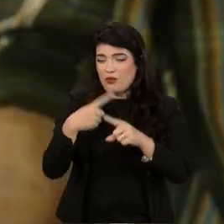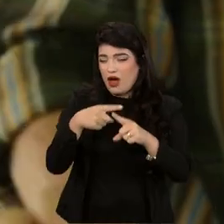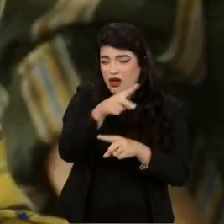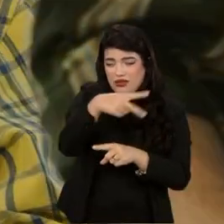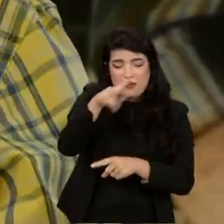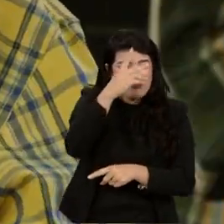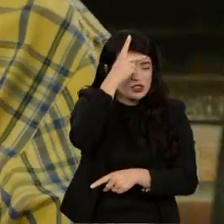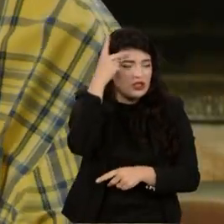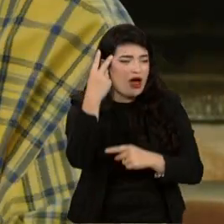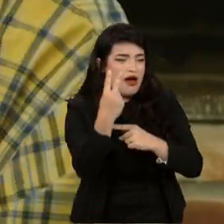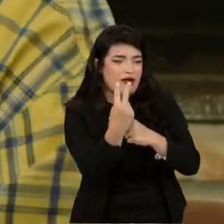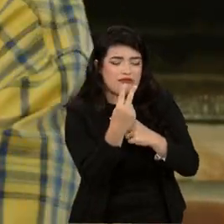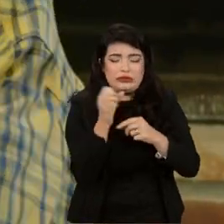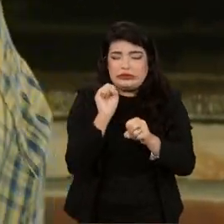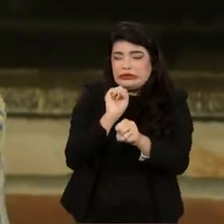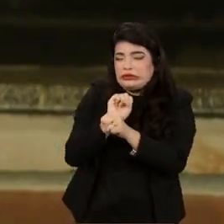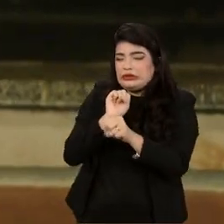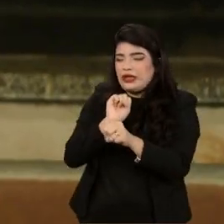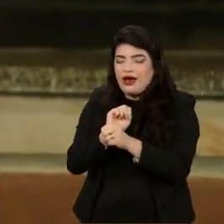espera.